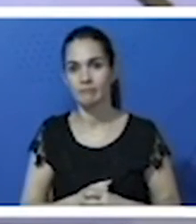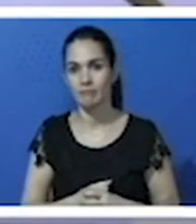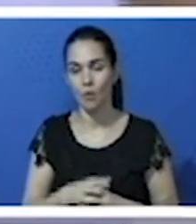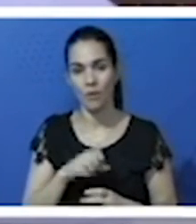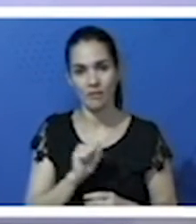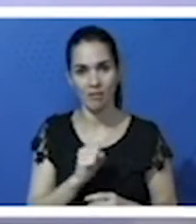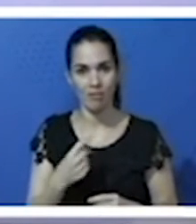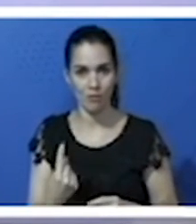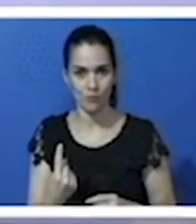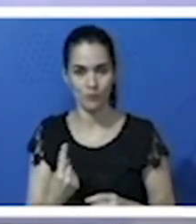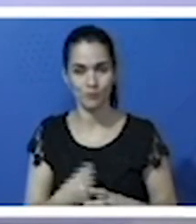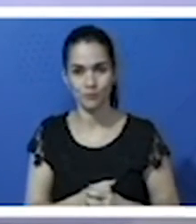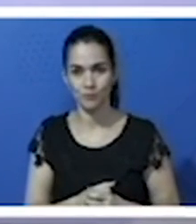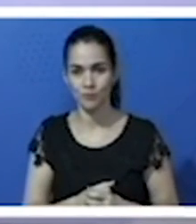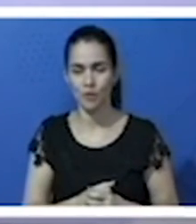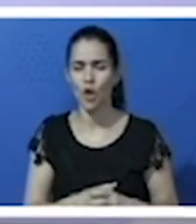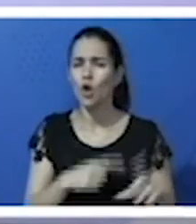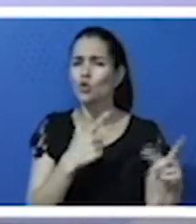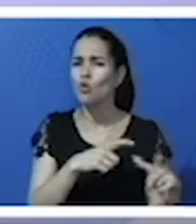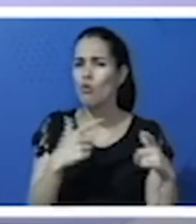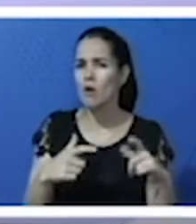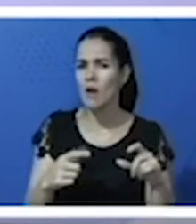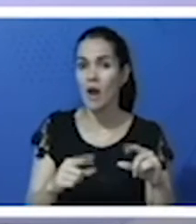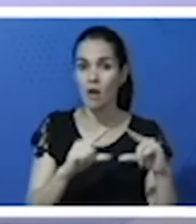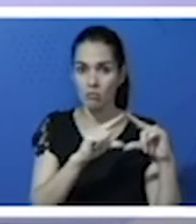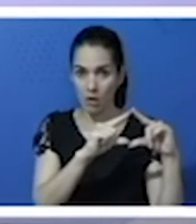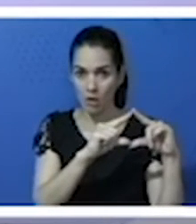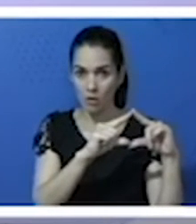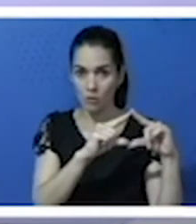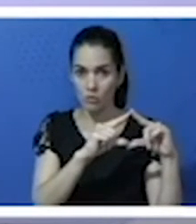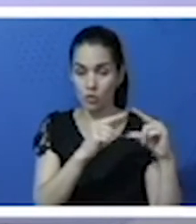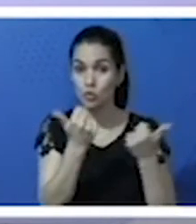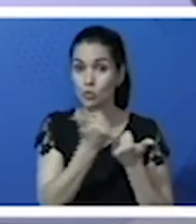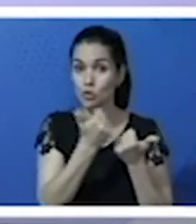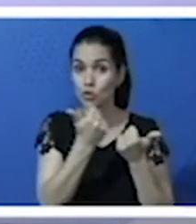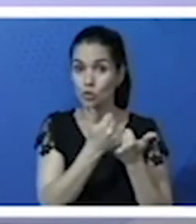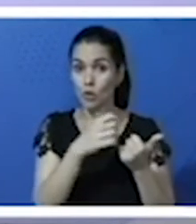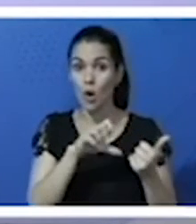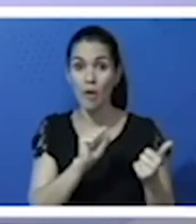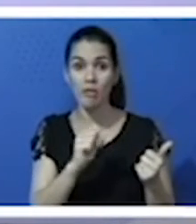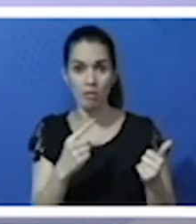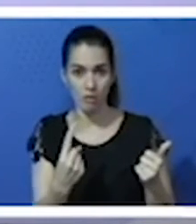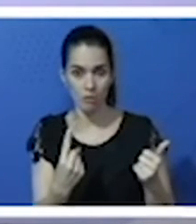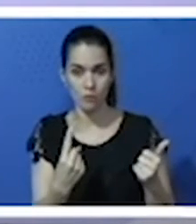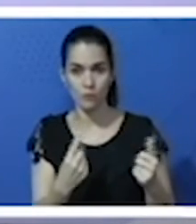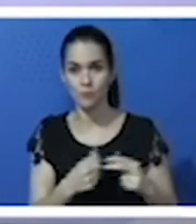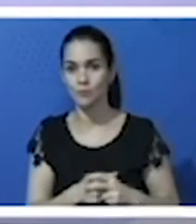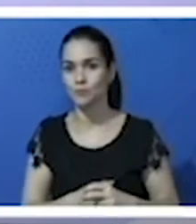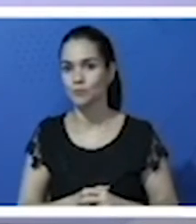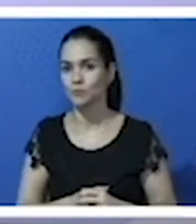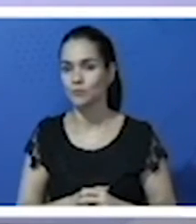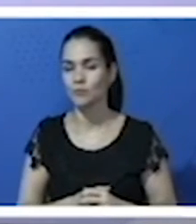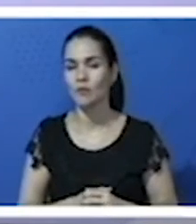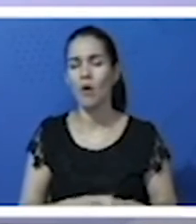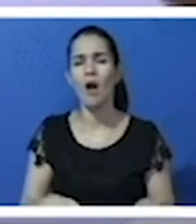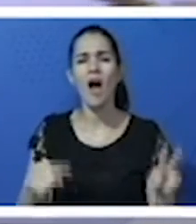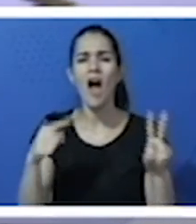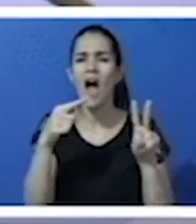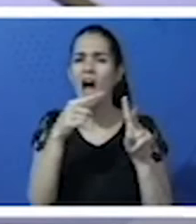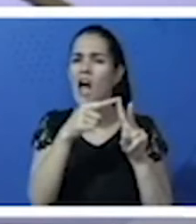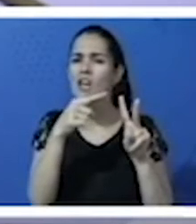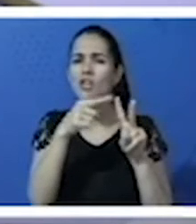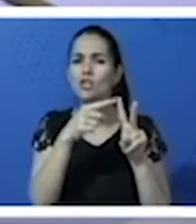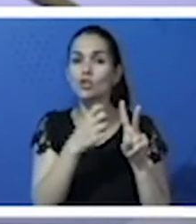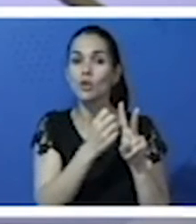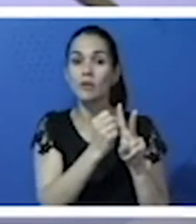Então, no lugar do delta, coloco 81, né? Vamos extrair a raiz de 81, que vai dar 9, porque 9 vezes 9 é